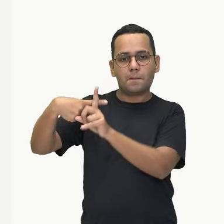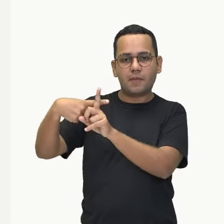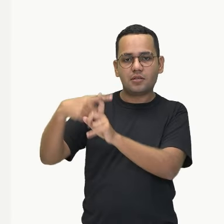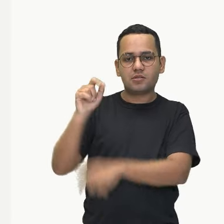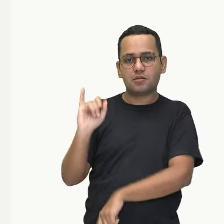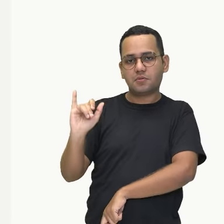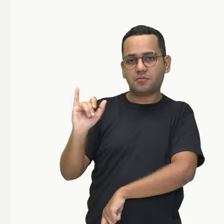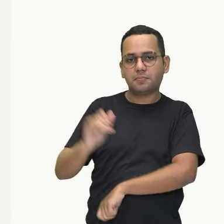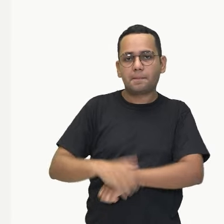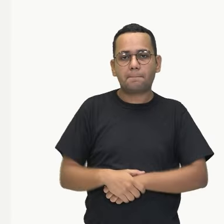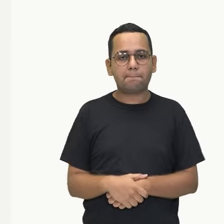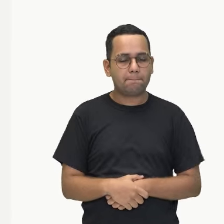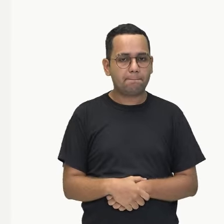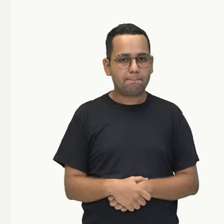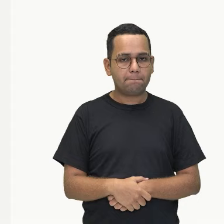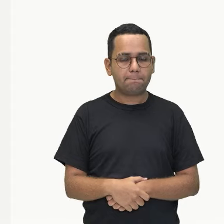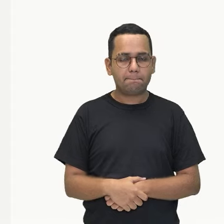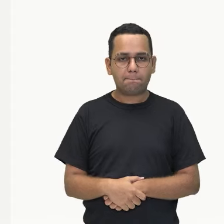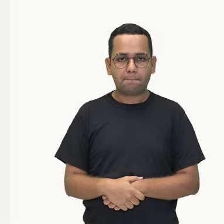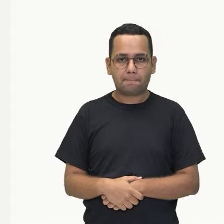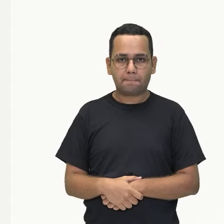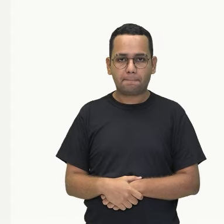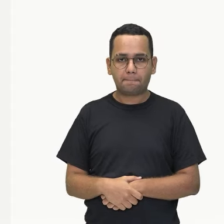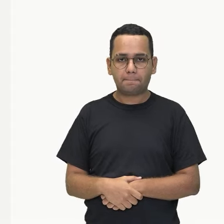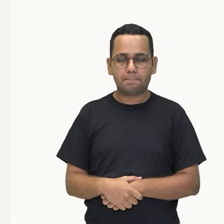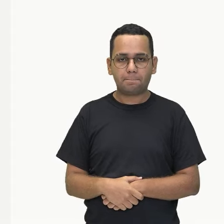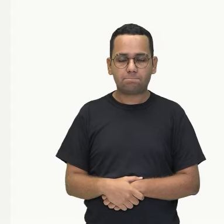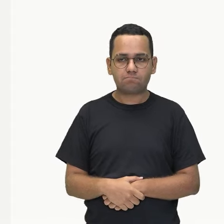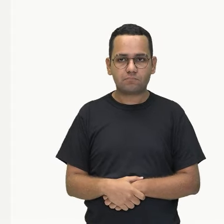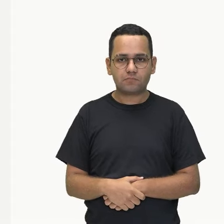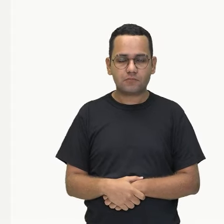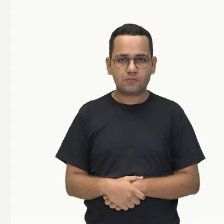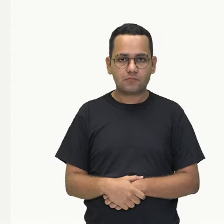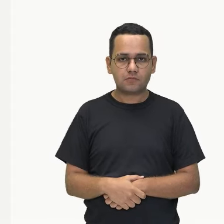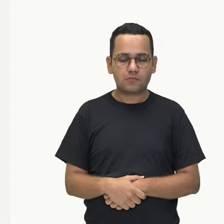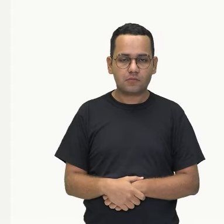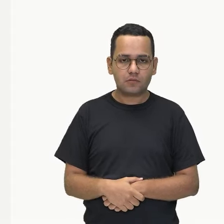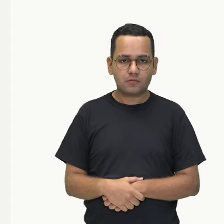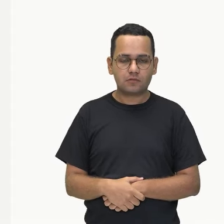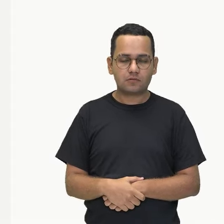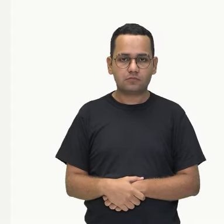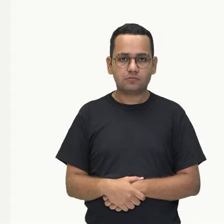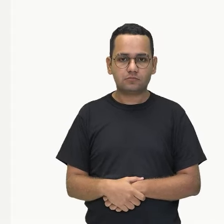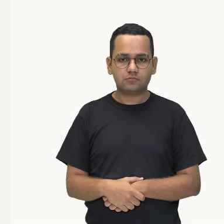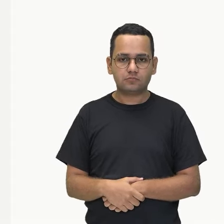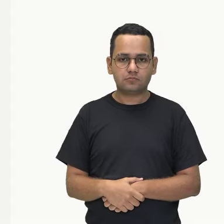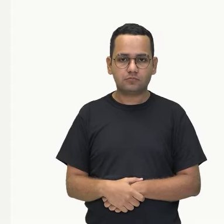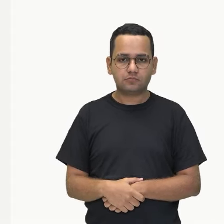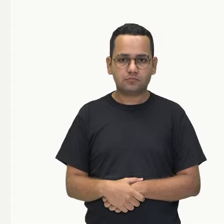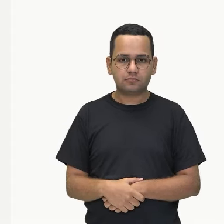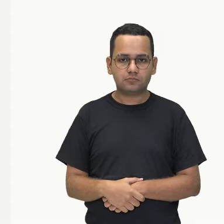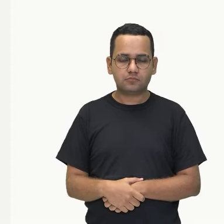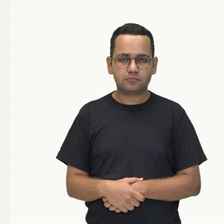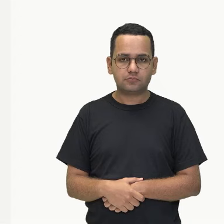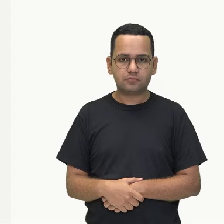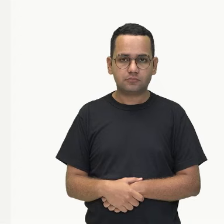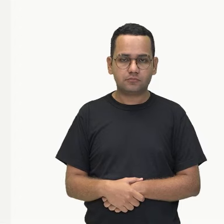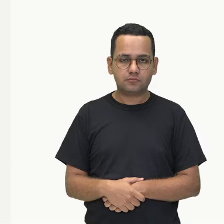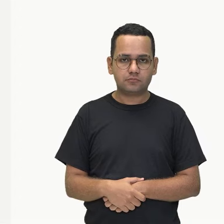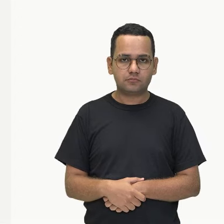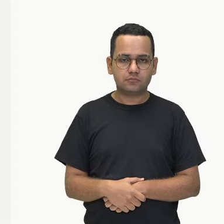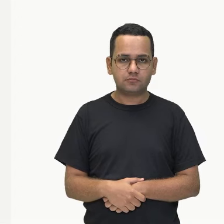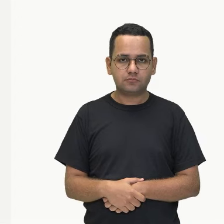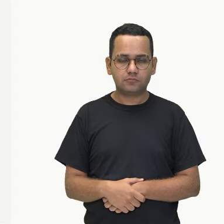mais y, aqui no nosso exemplo. Tá? A primeira observação é o